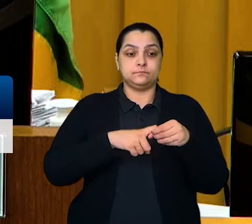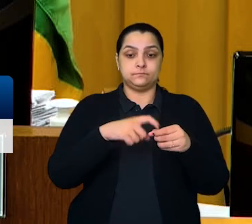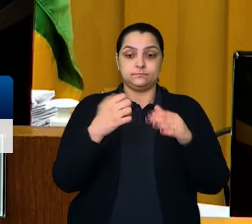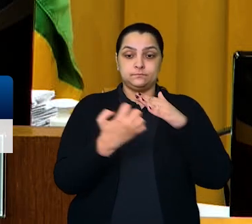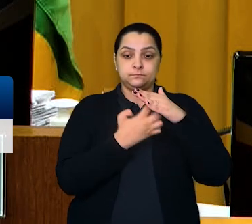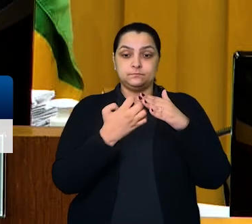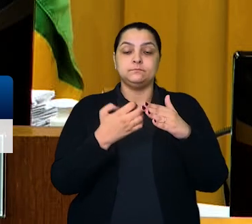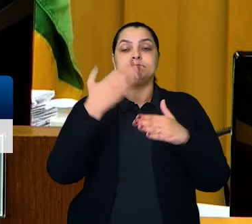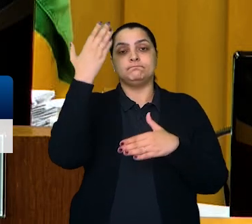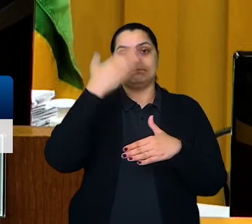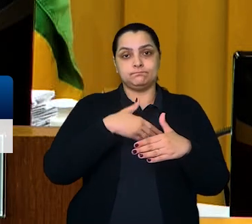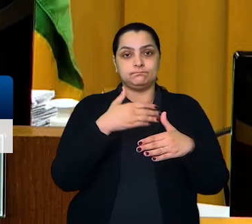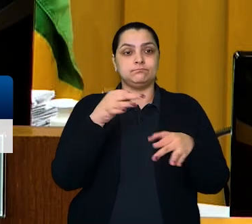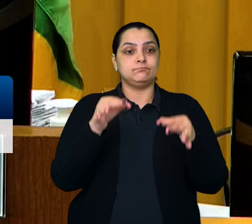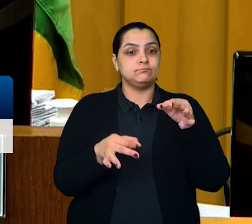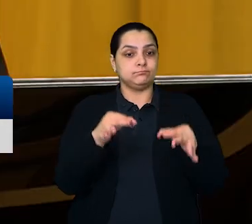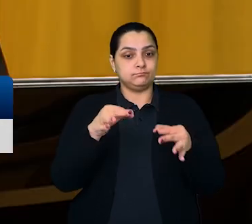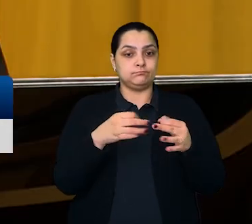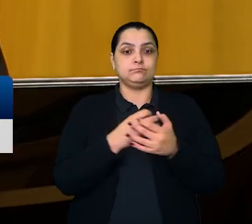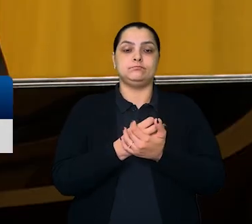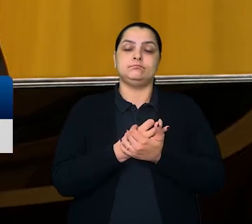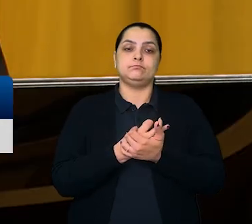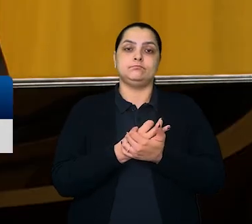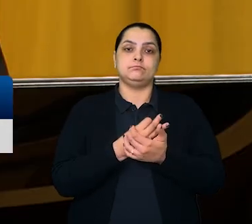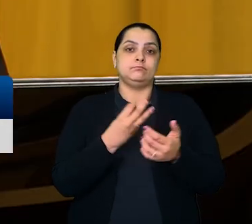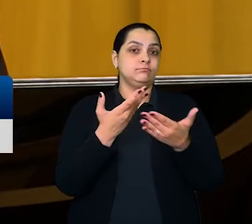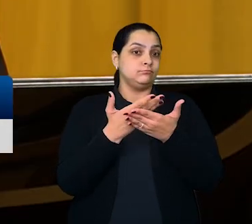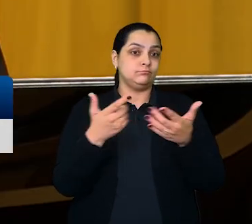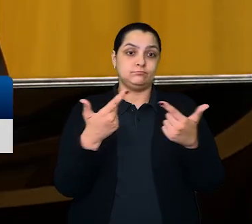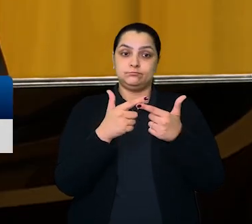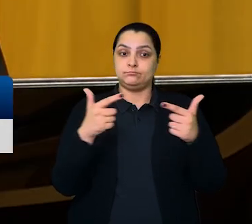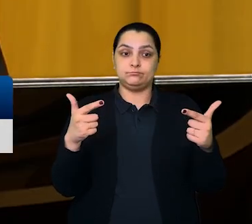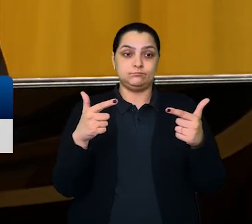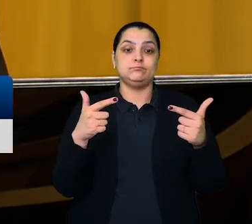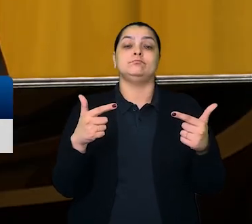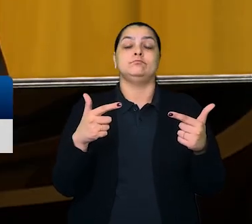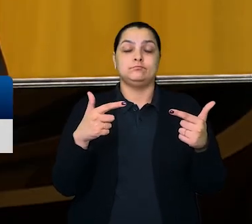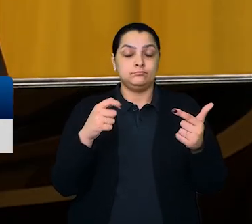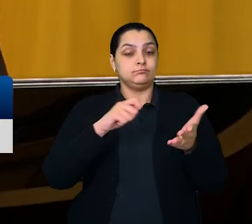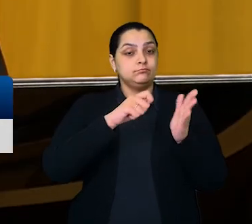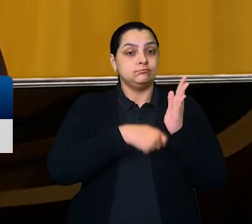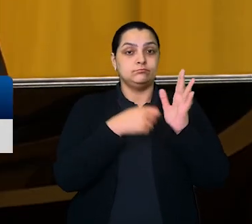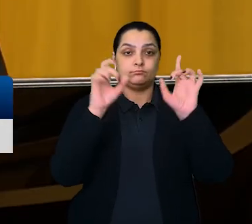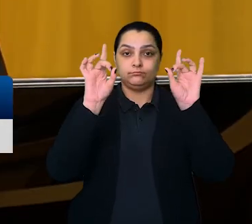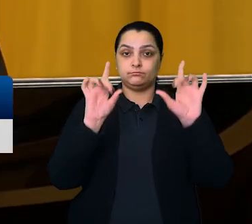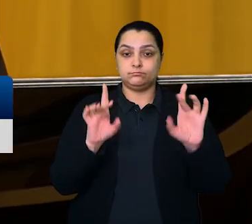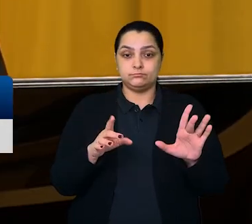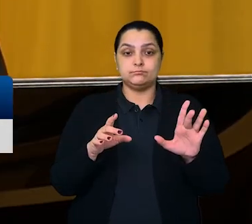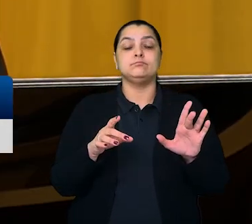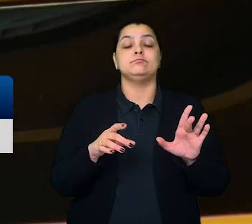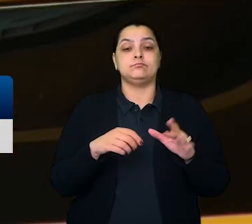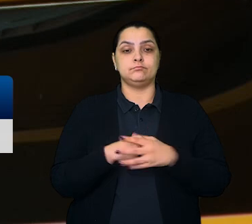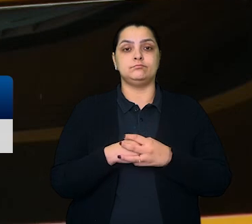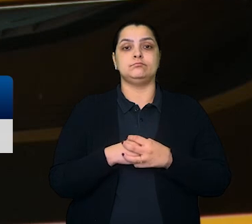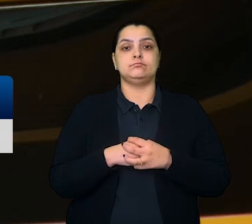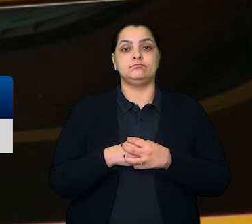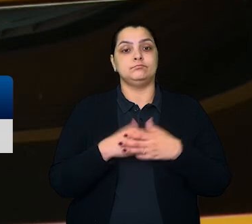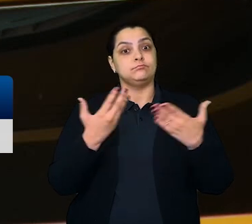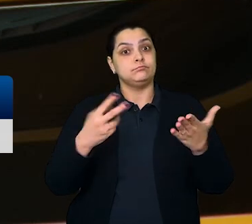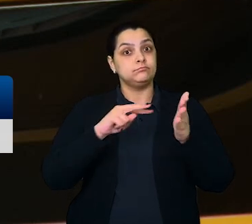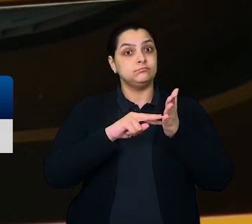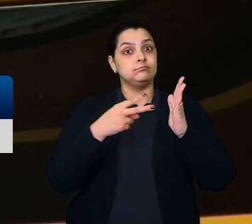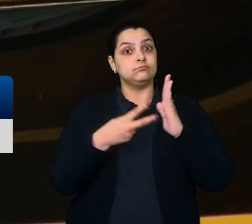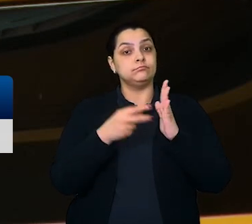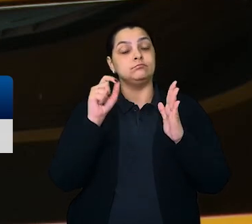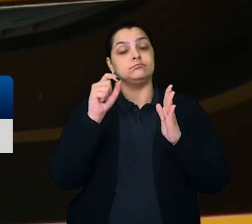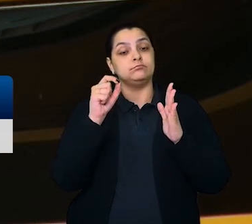emprego foi reconhecido pela Justiça, sem a formalização de um contrato especial de trabalho desportivo, ou seja,